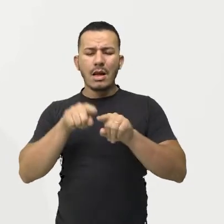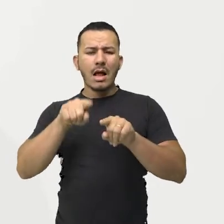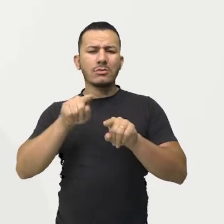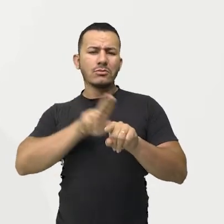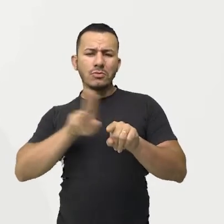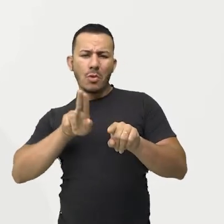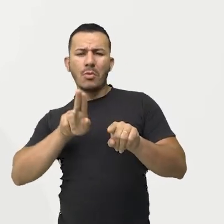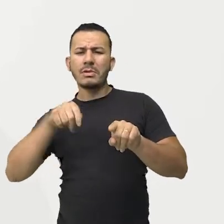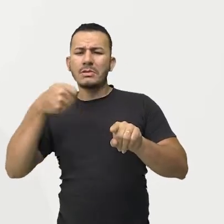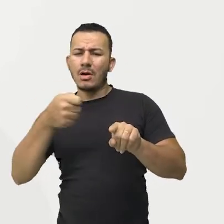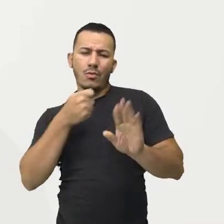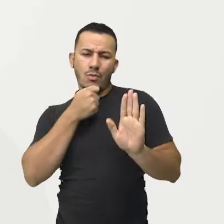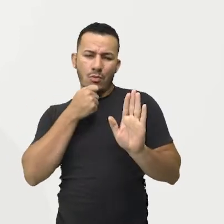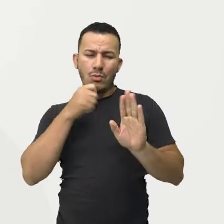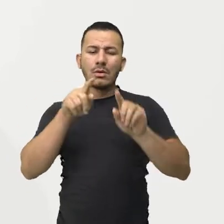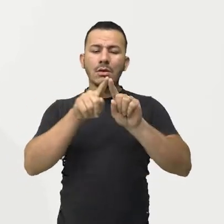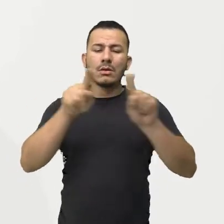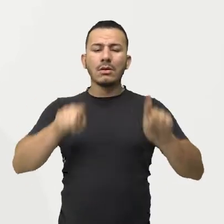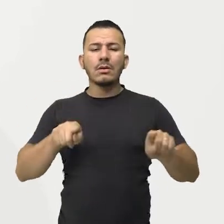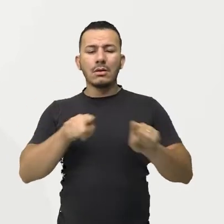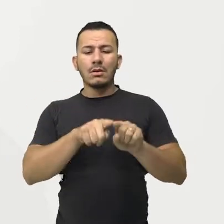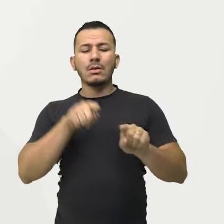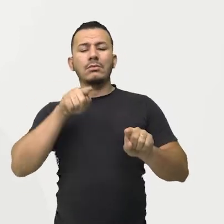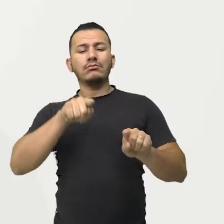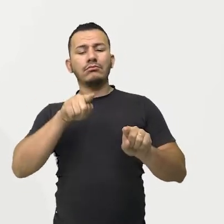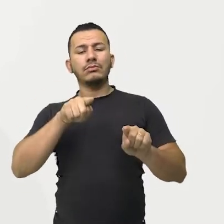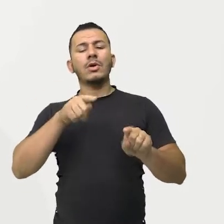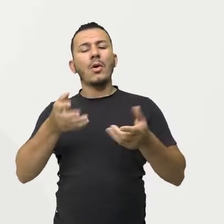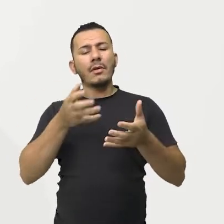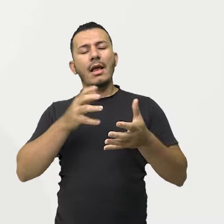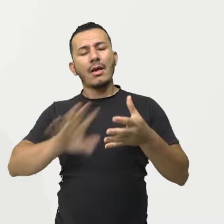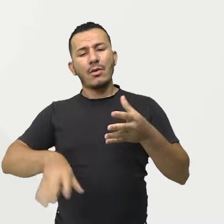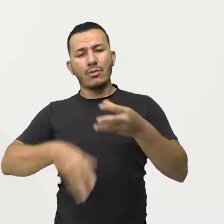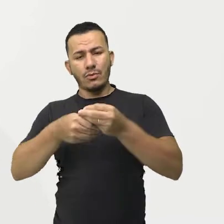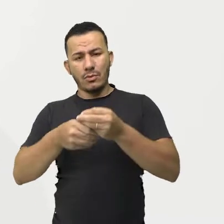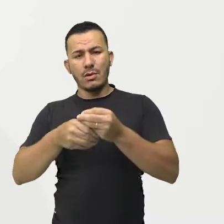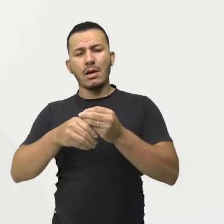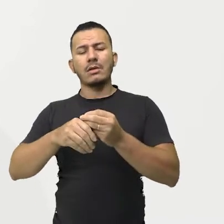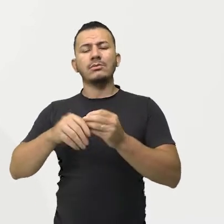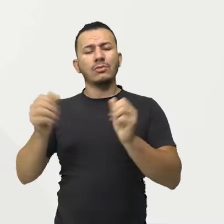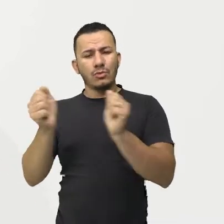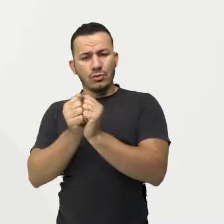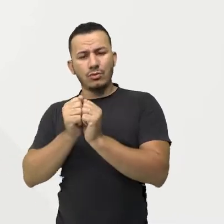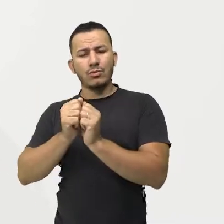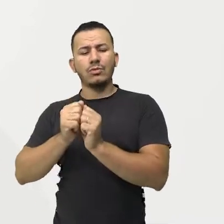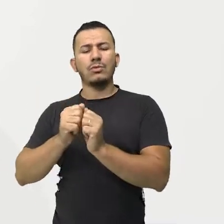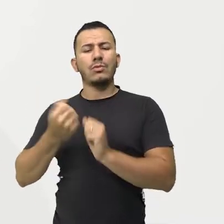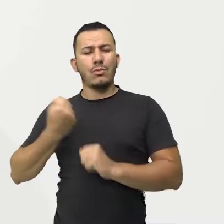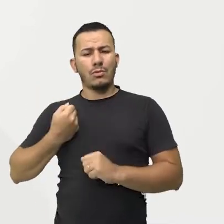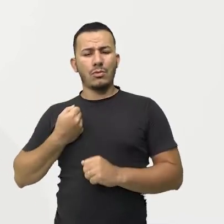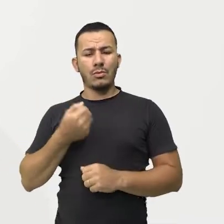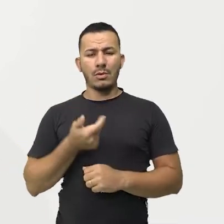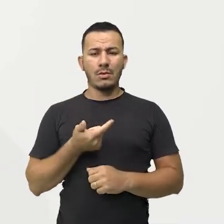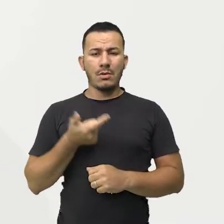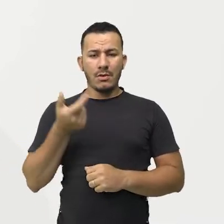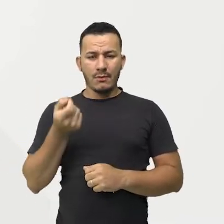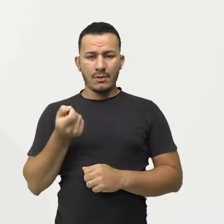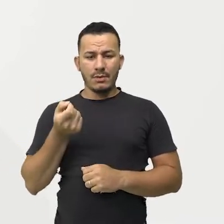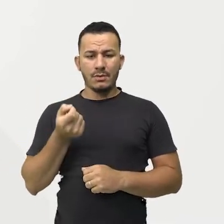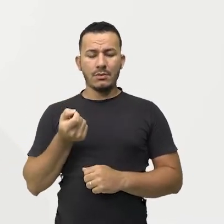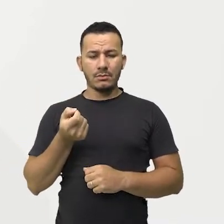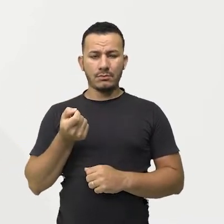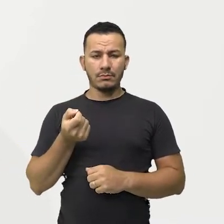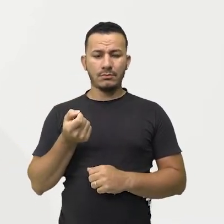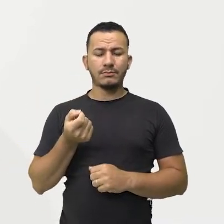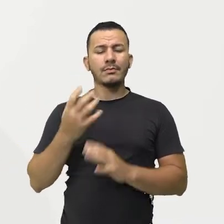desconhecido. Eu quero adicionar esse termo desconhecido com o número 20, e eu